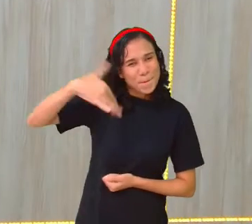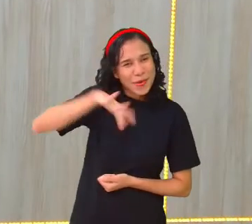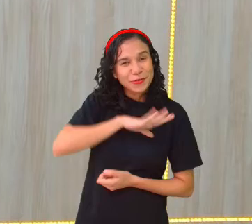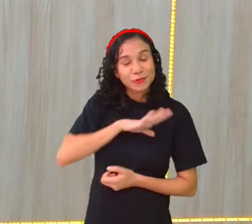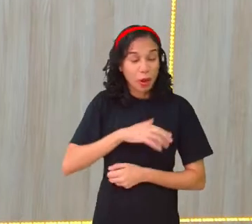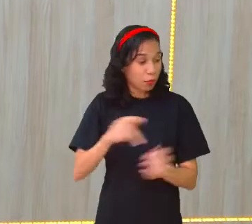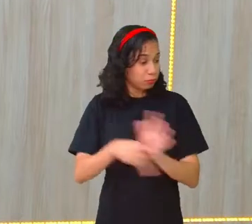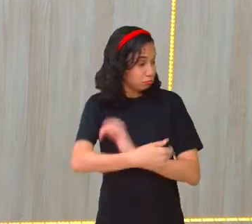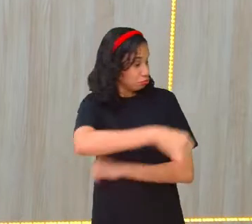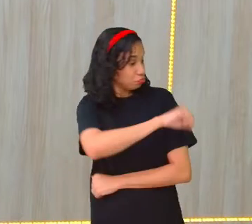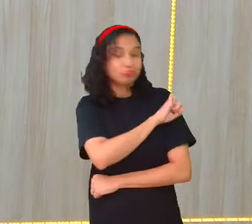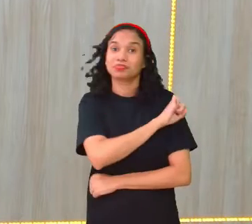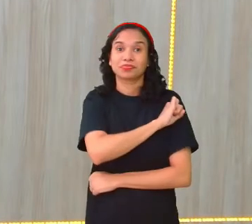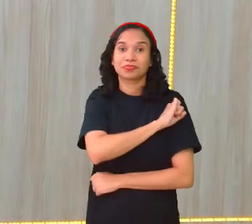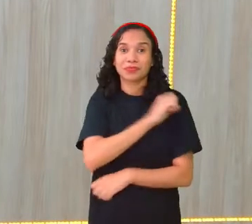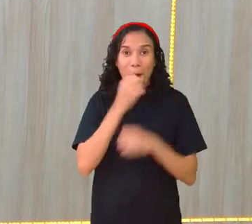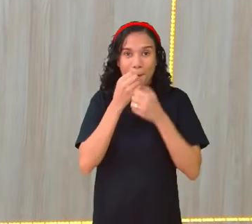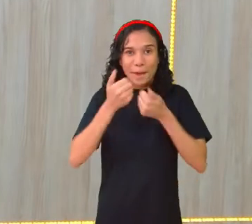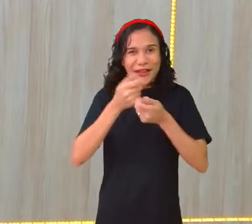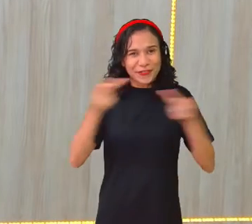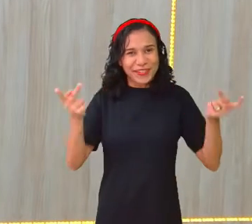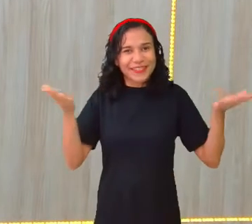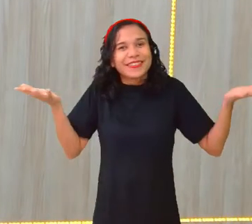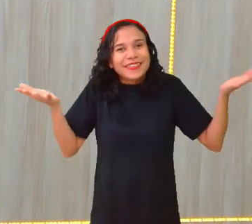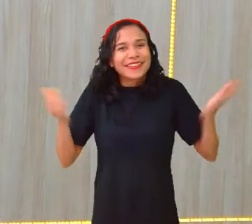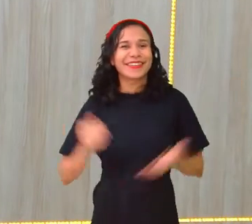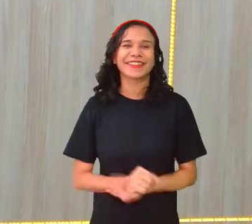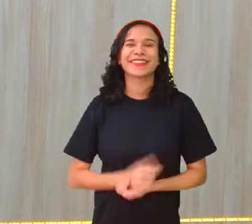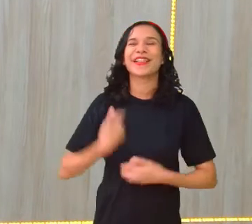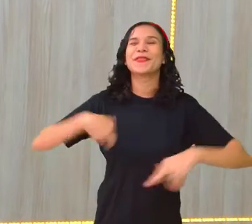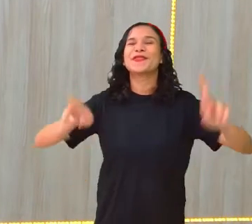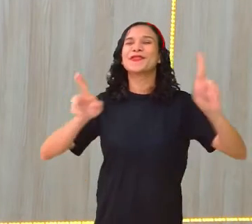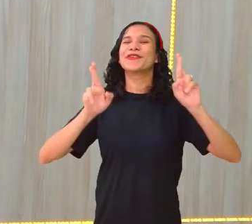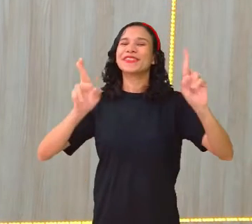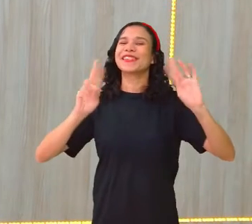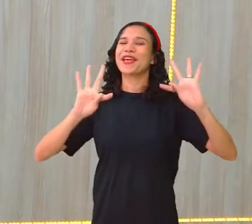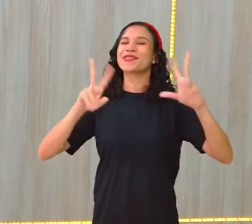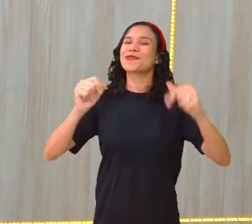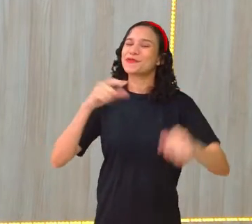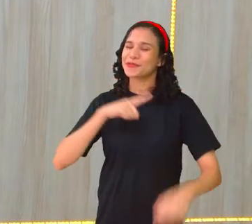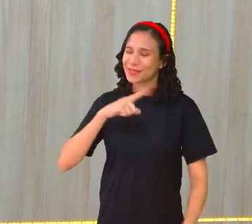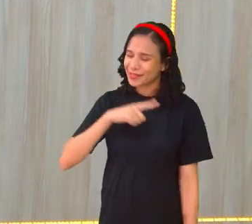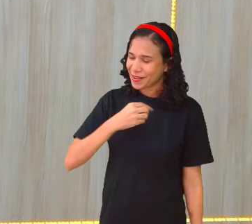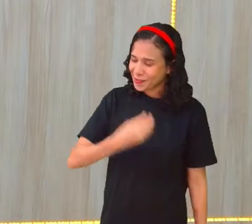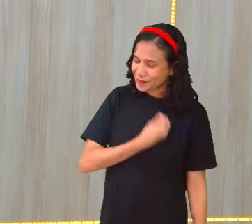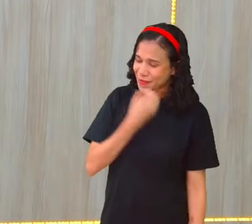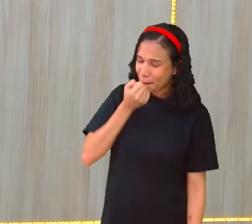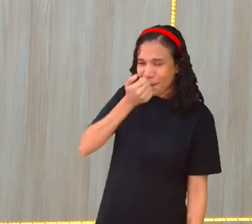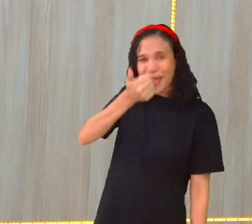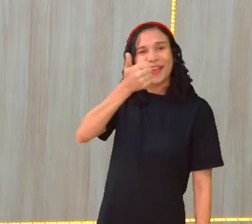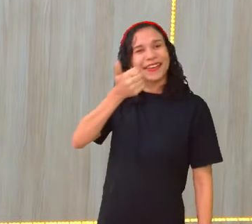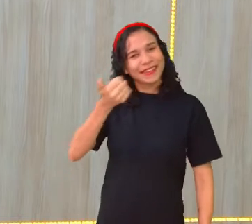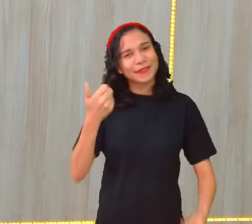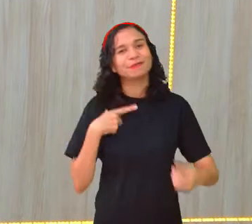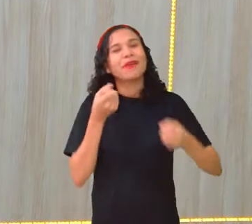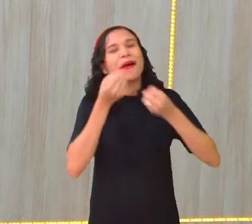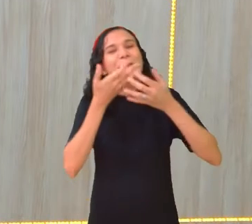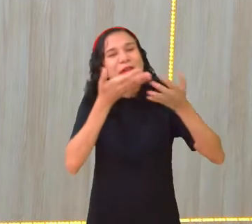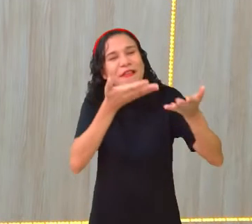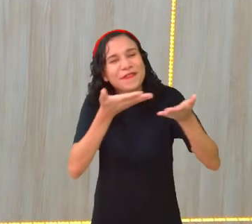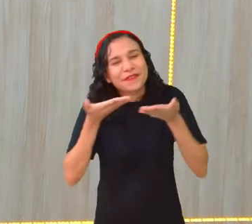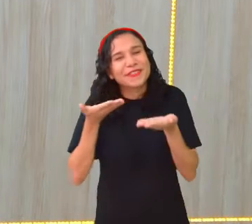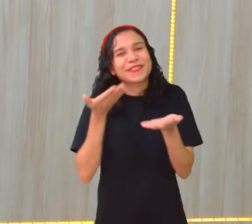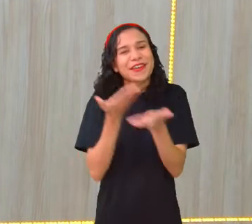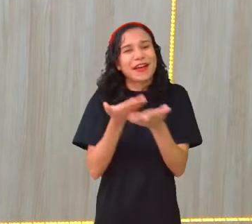pessoal do oitavo ano, tudo bem com vocês? Espero que todos e todas estejam bem. Sejam